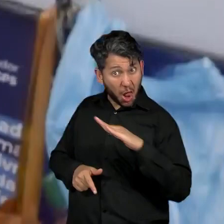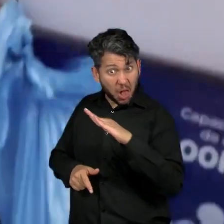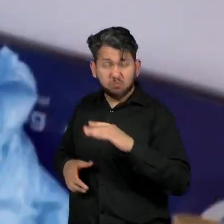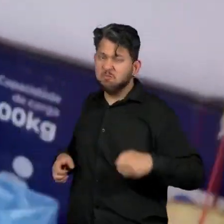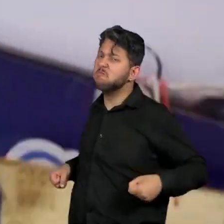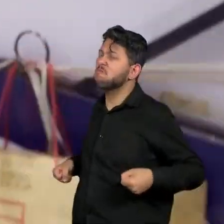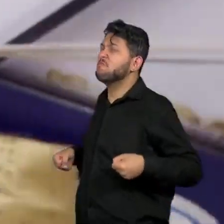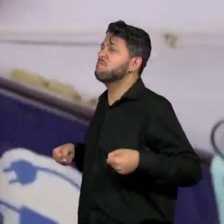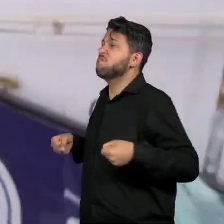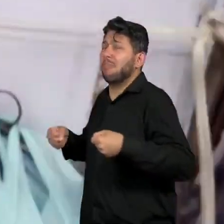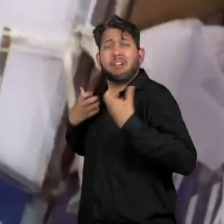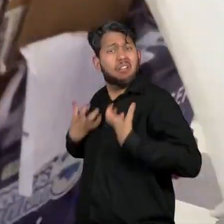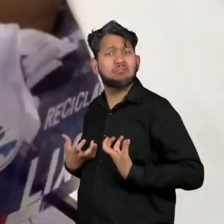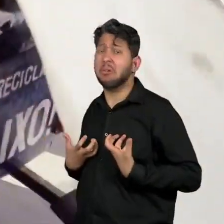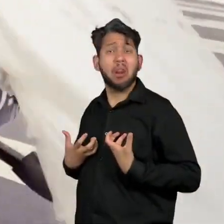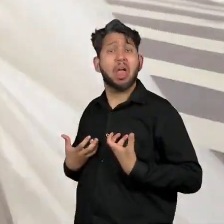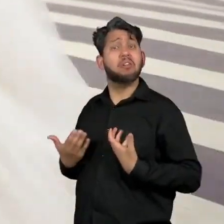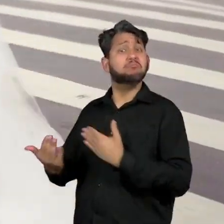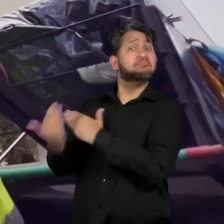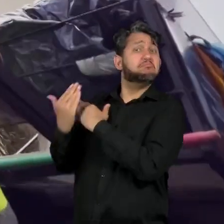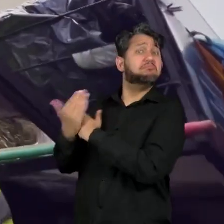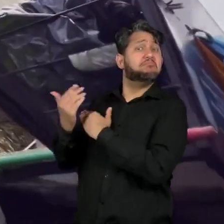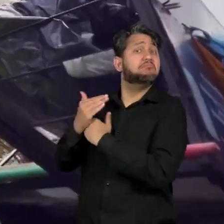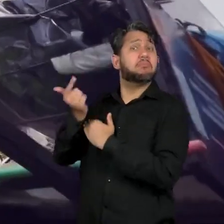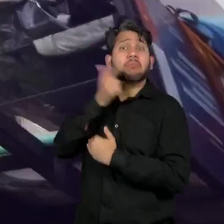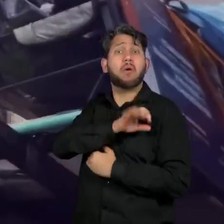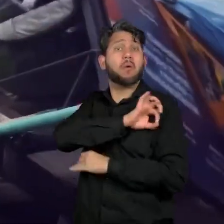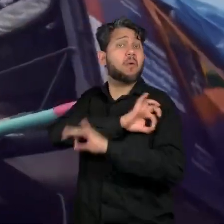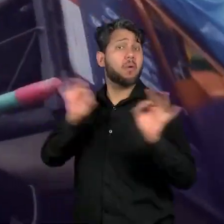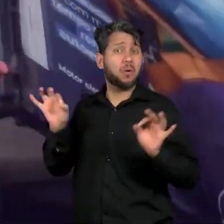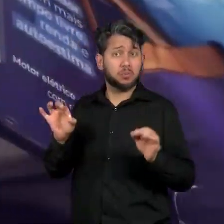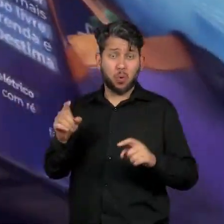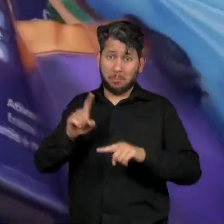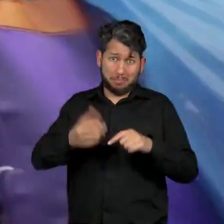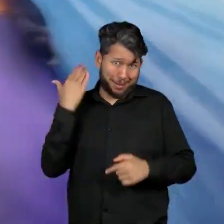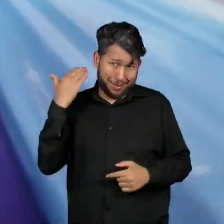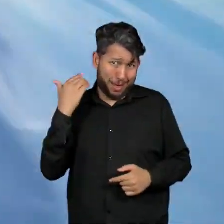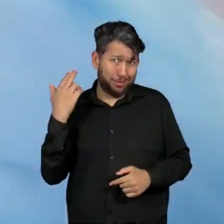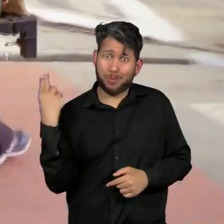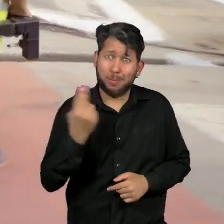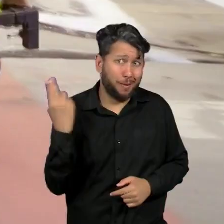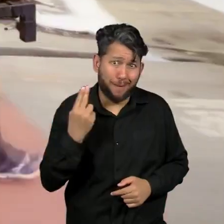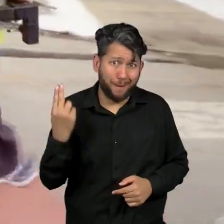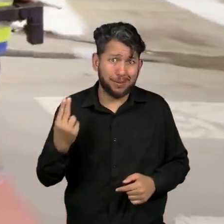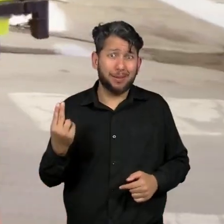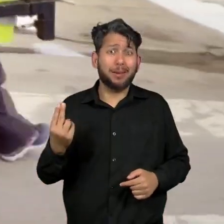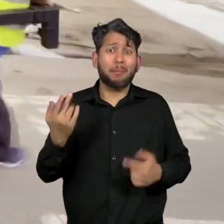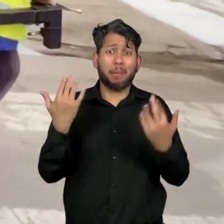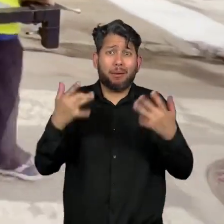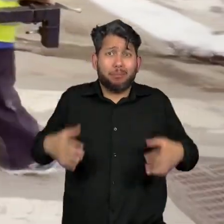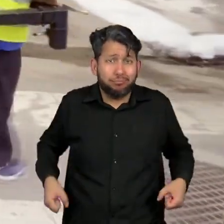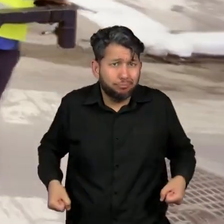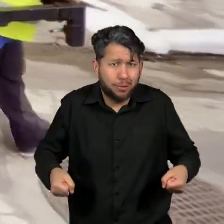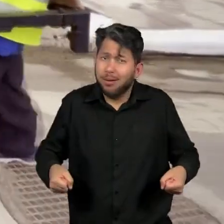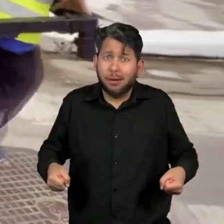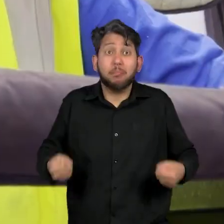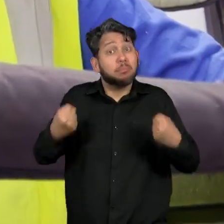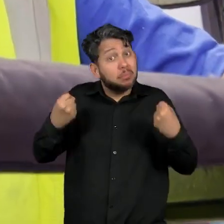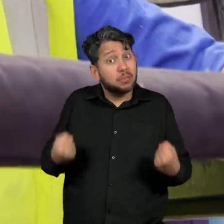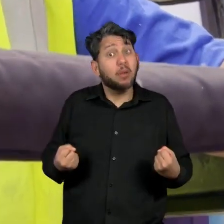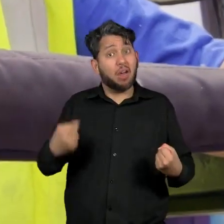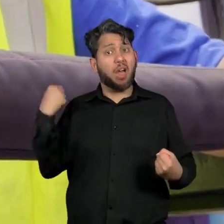canso. Ela me ajuda demais, demais, demais mesmo. Tem muitas coisas que eu não podia fazer, eu não conseguia fazer com a carroça manual. E hoje eu consigo fazer com